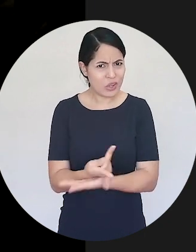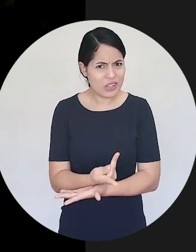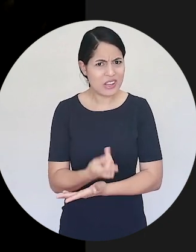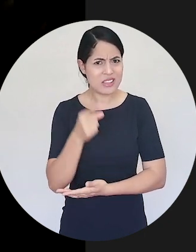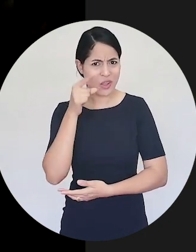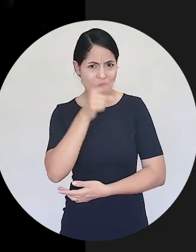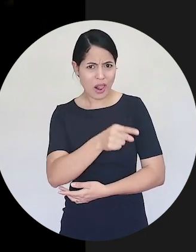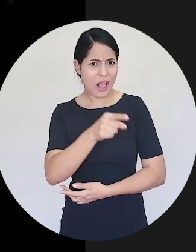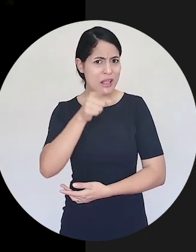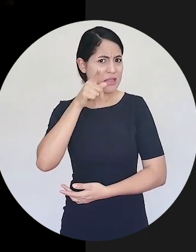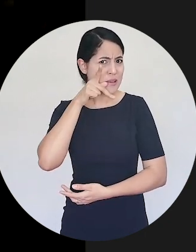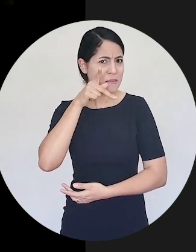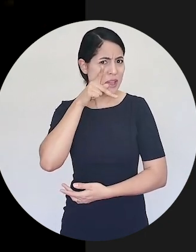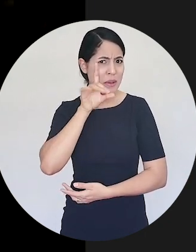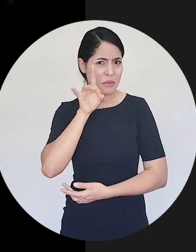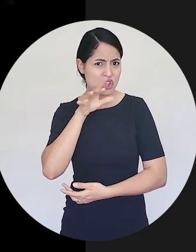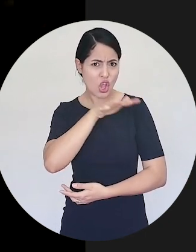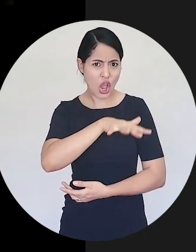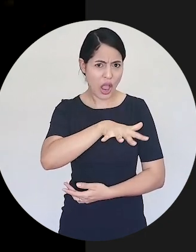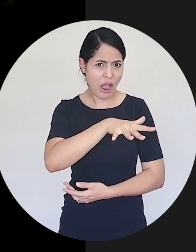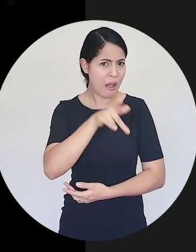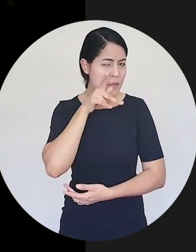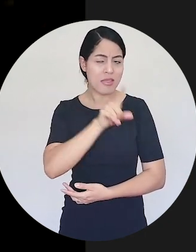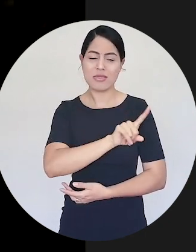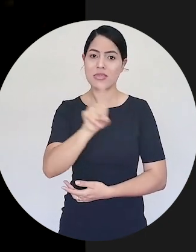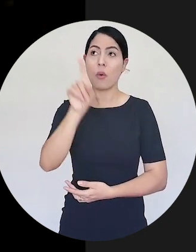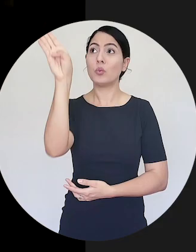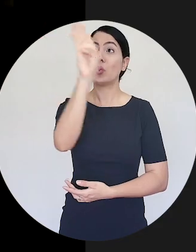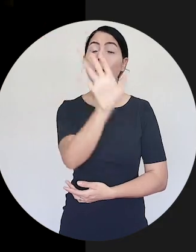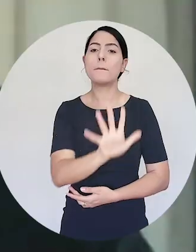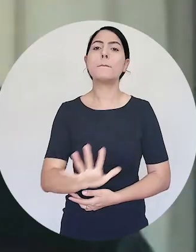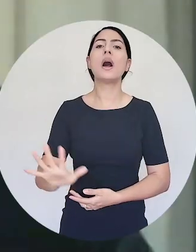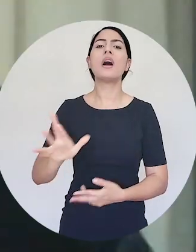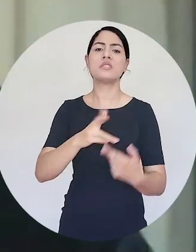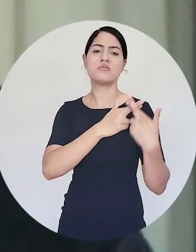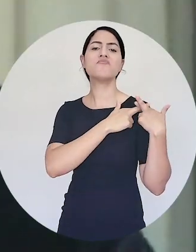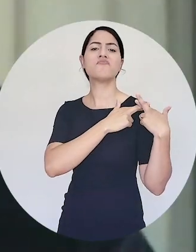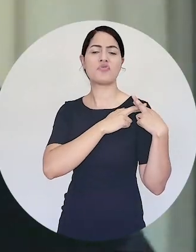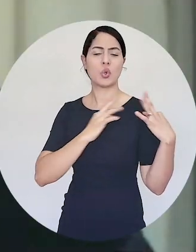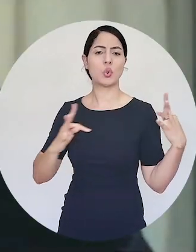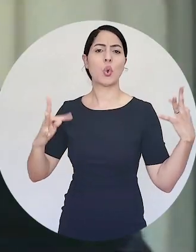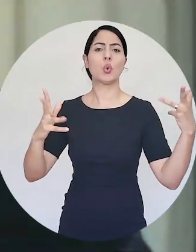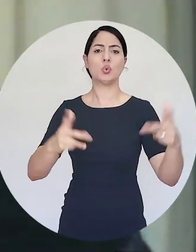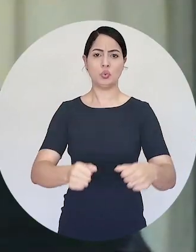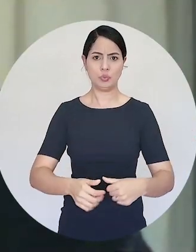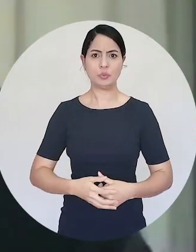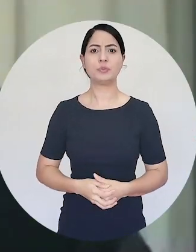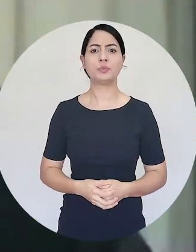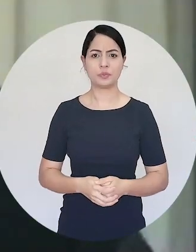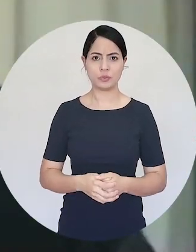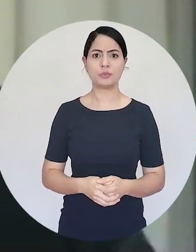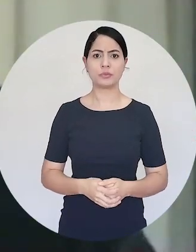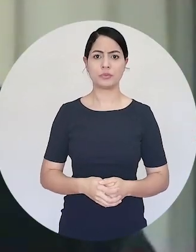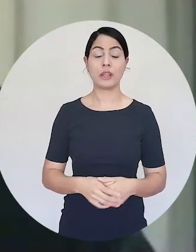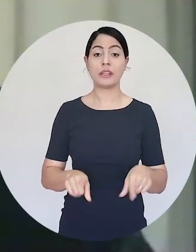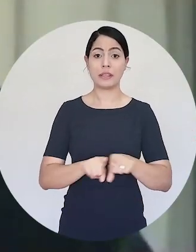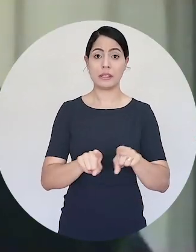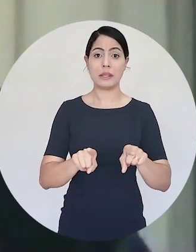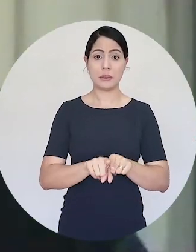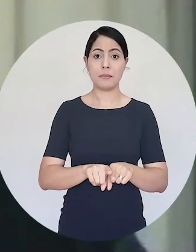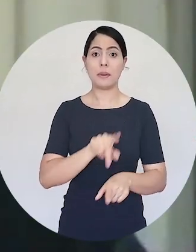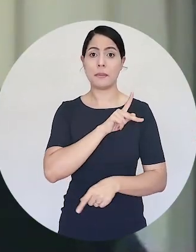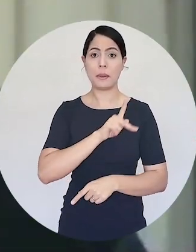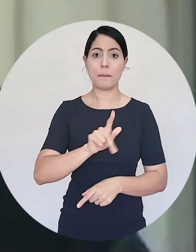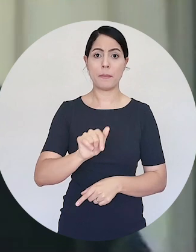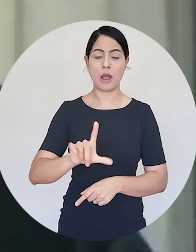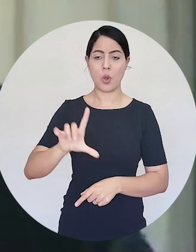Paraíba não diz respeito apenas à Paraíba, diz respeito a toda a advocacia nacional. O presidente da OAB Paraíba, Paulo Maia,